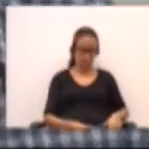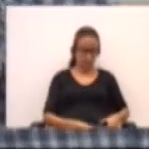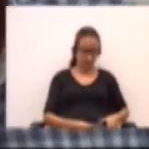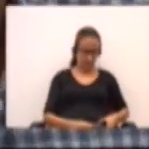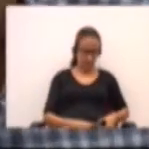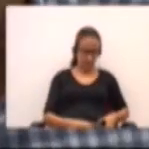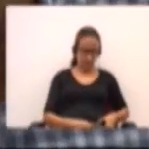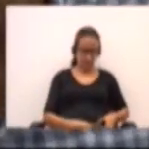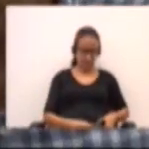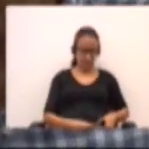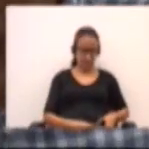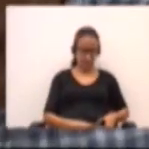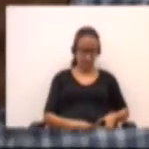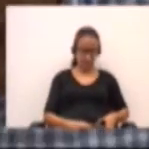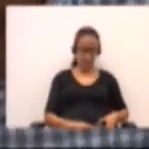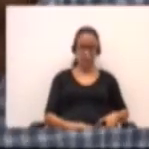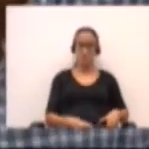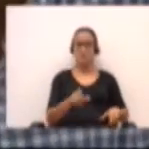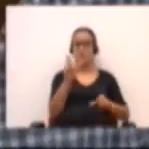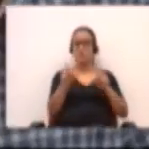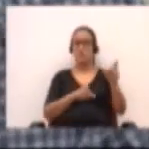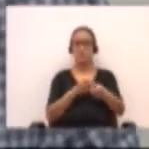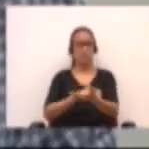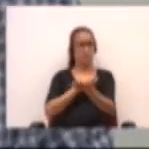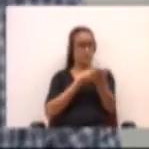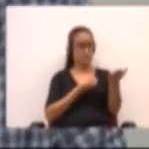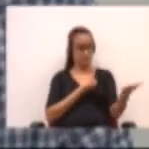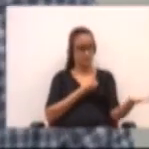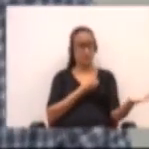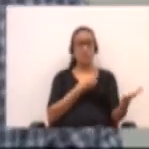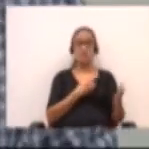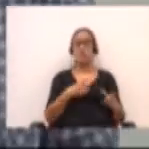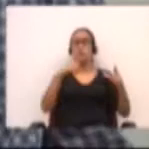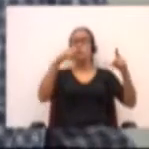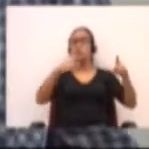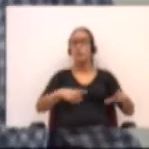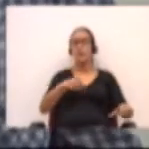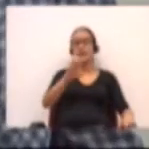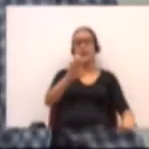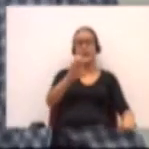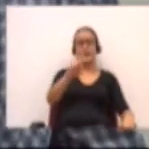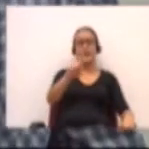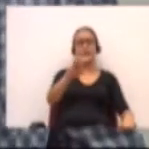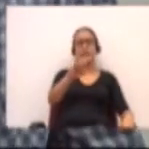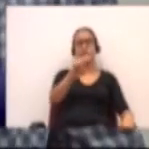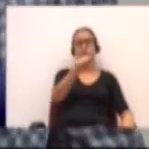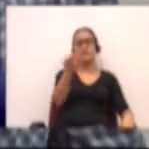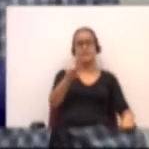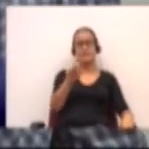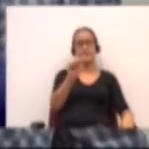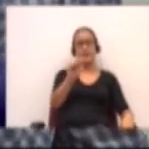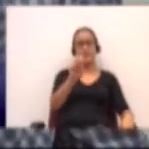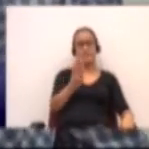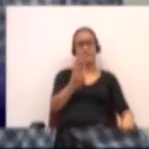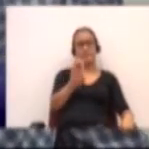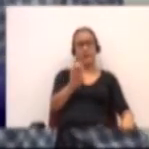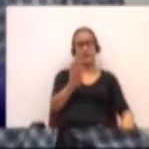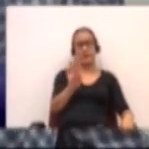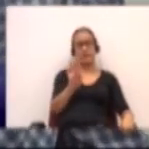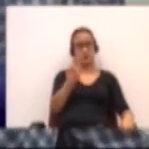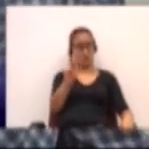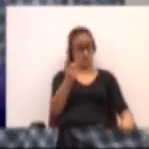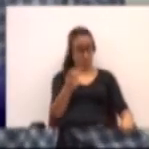acompanha. Para o pessoal do Elizabeth Teixeira, quero dizer, como disse o vereador Ronei Martins, ele disse que está esgotando